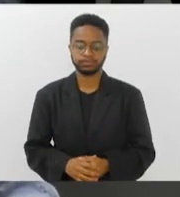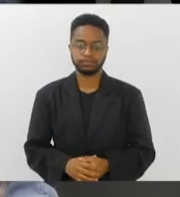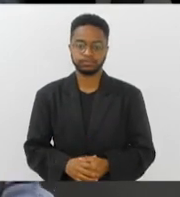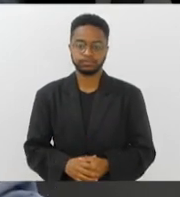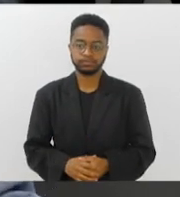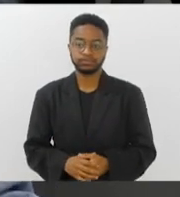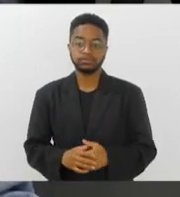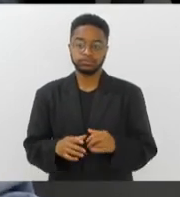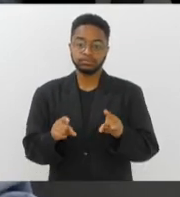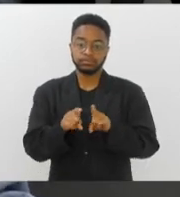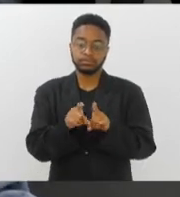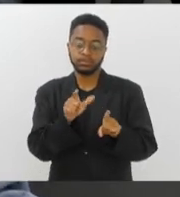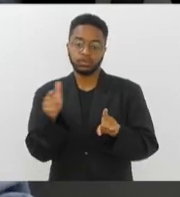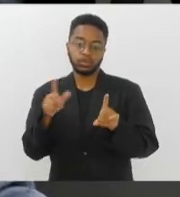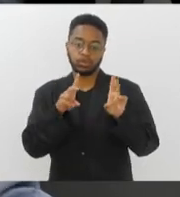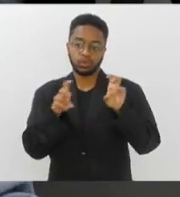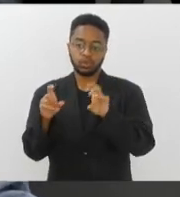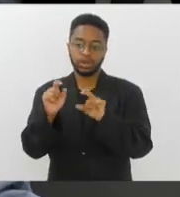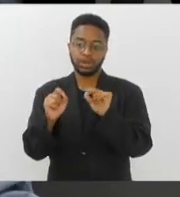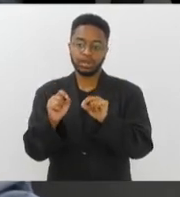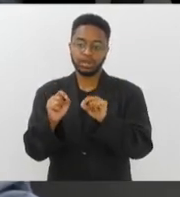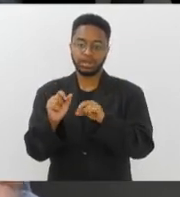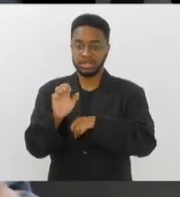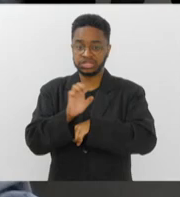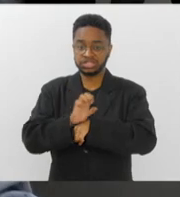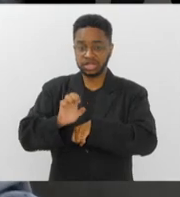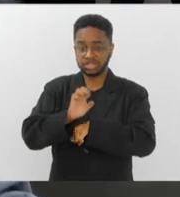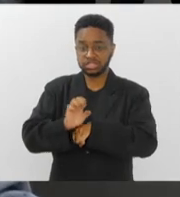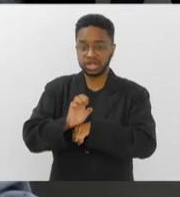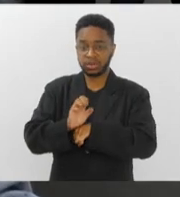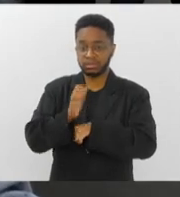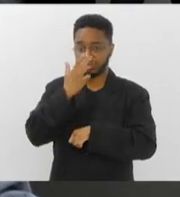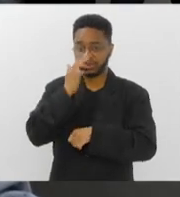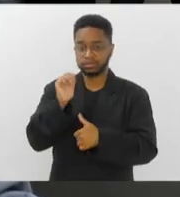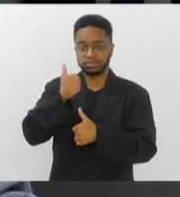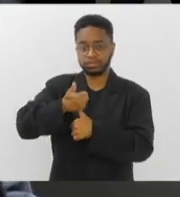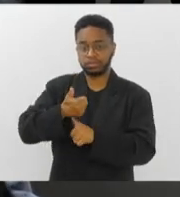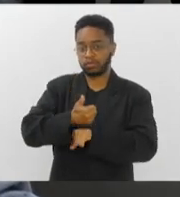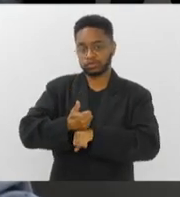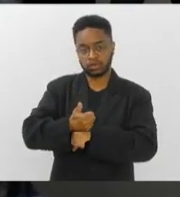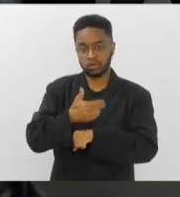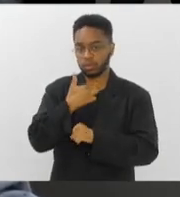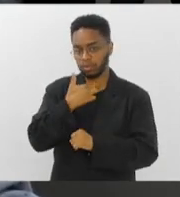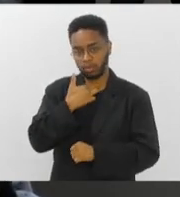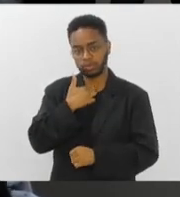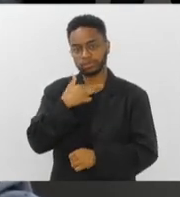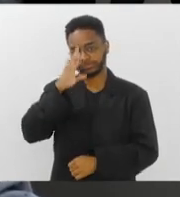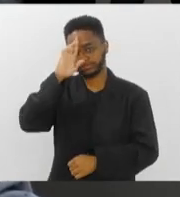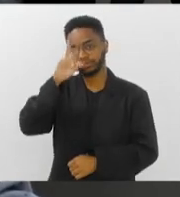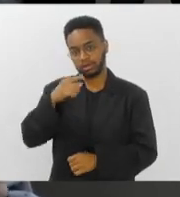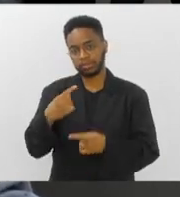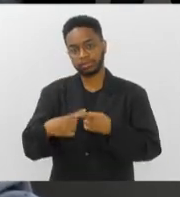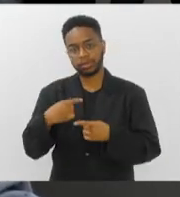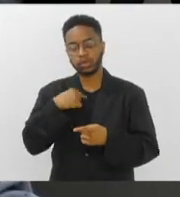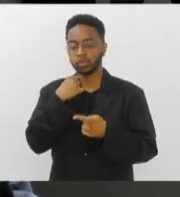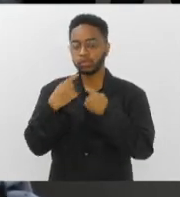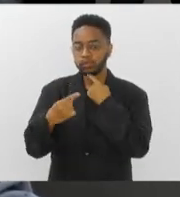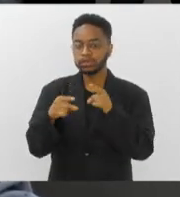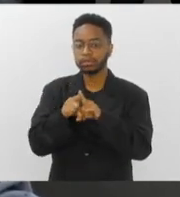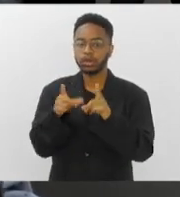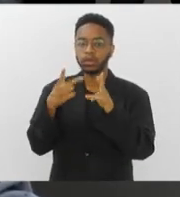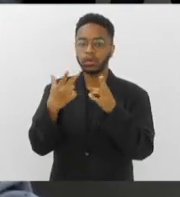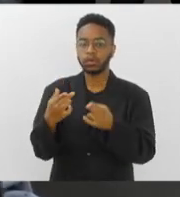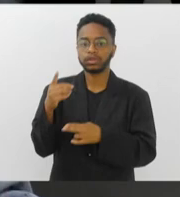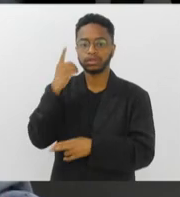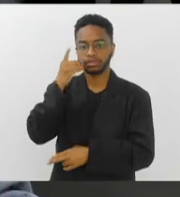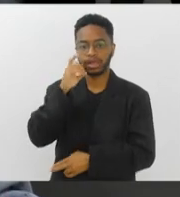Essa outra questão é tratar os estagiários como profissionais, também está equivocado. Eu até tenho uma dúvida aqui num aspecto que a deputada Élica levantou, eu